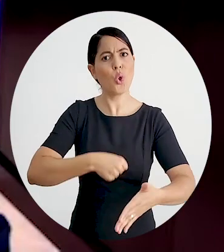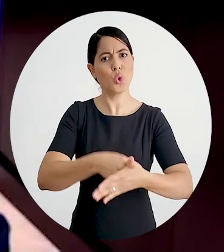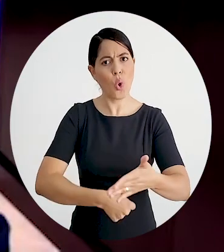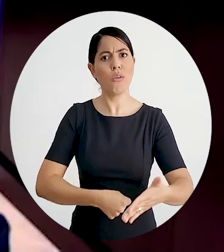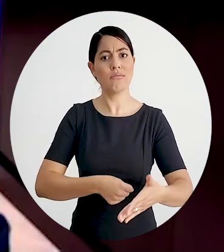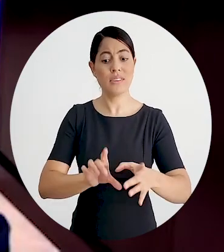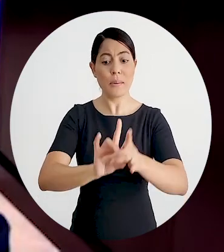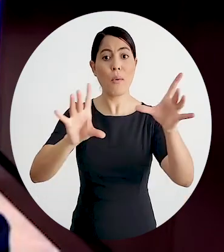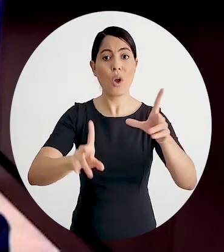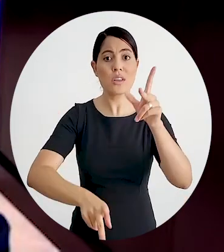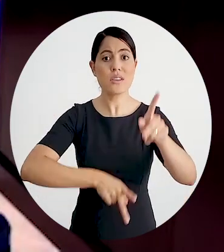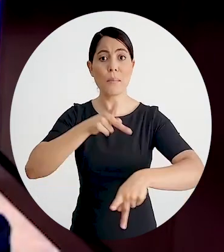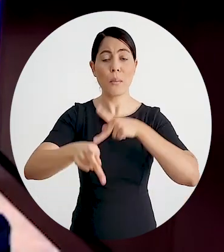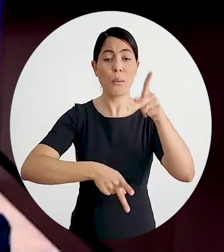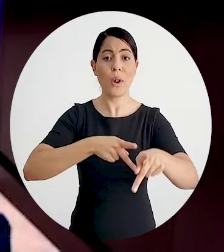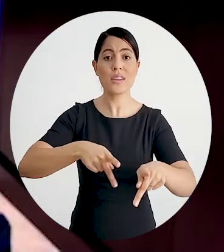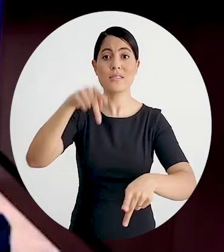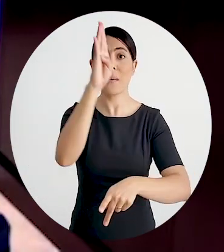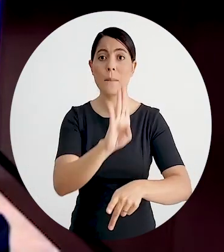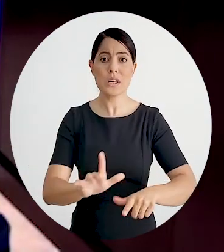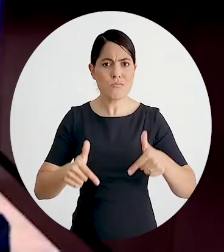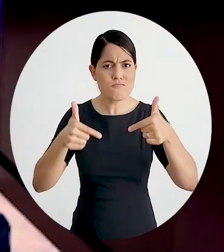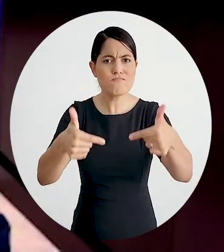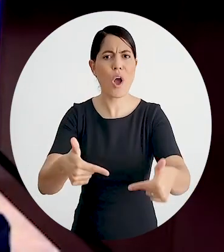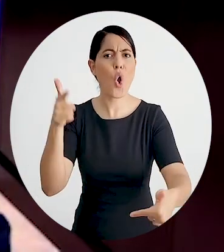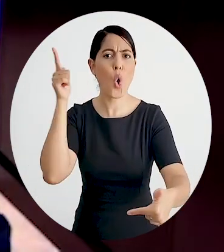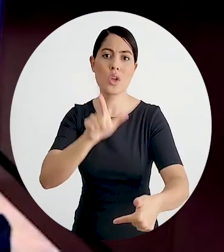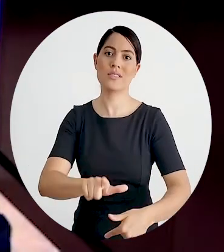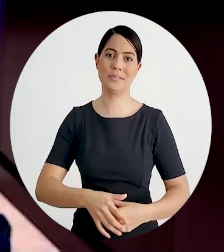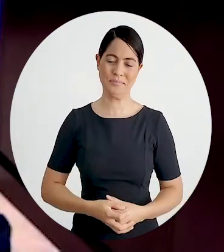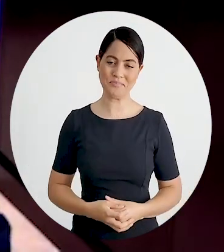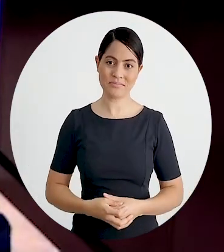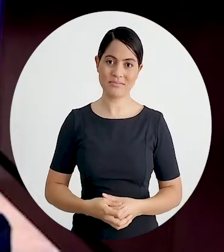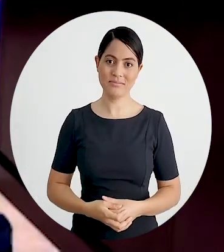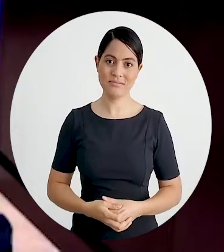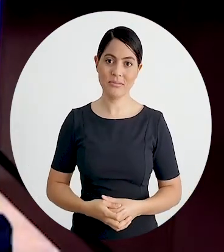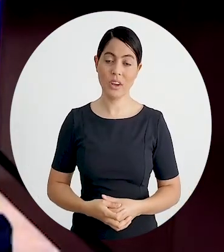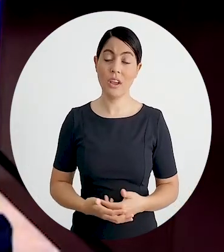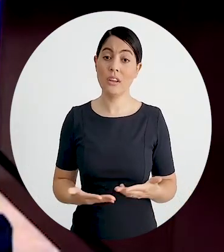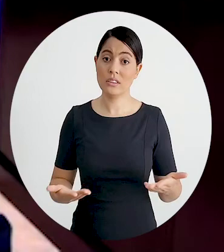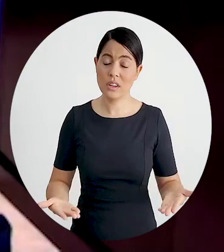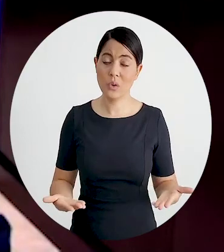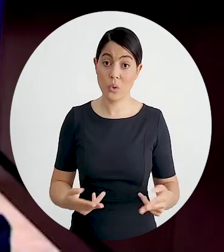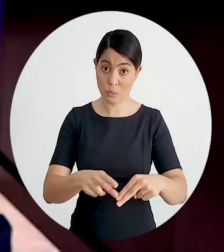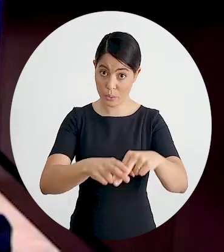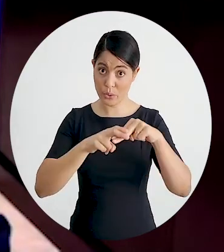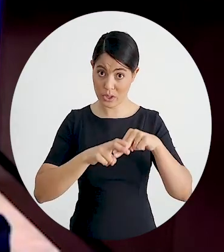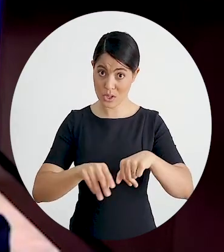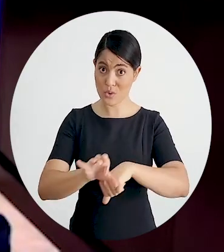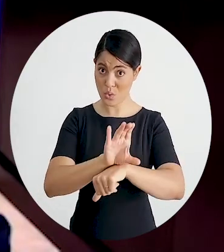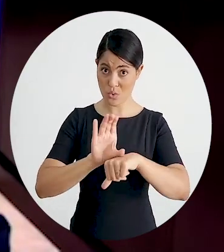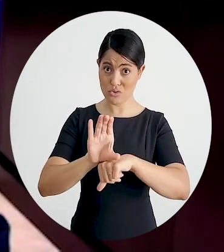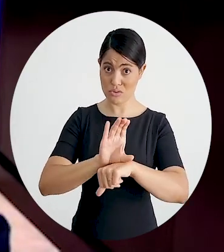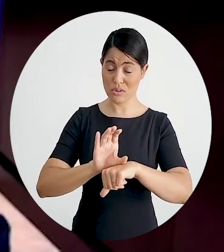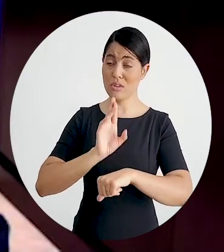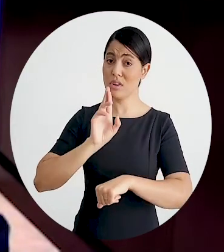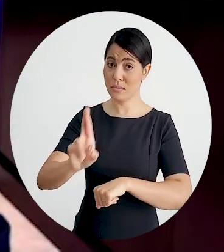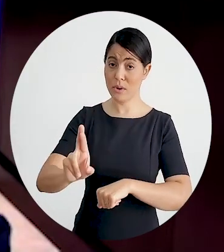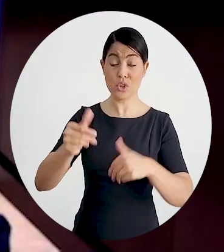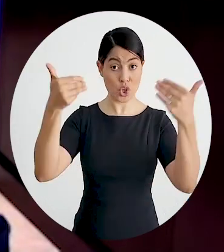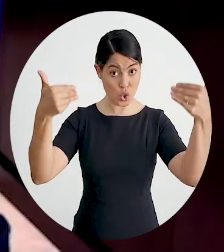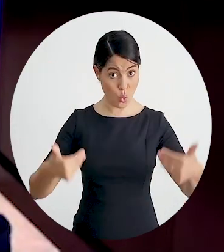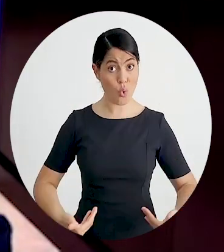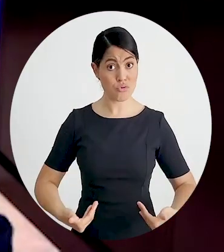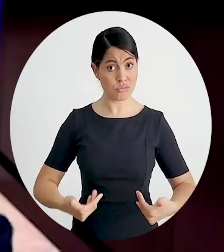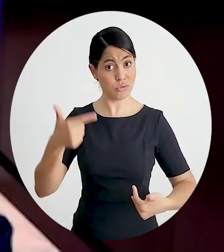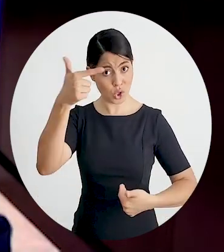por delegação histórica, por previsão legal e por expresso comando constitucional, eu